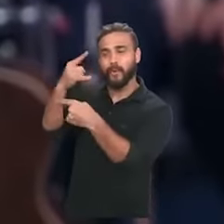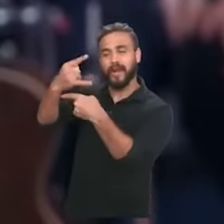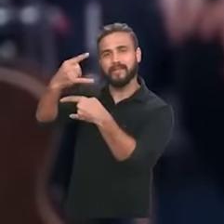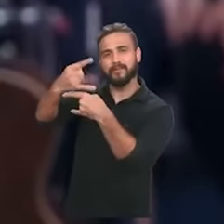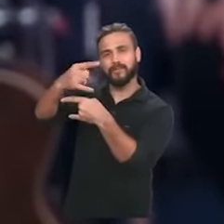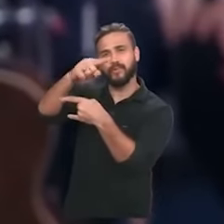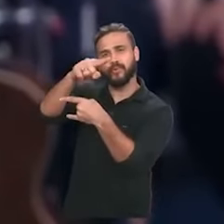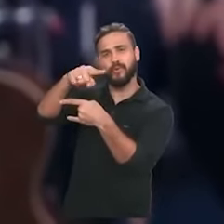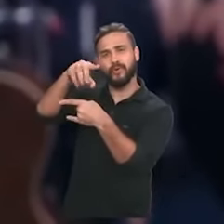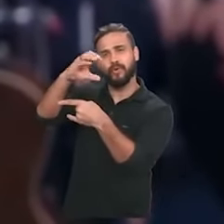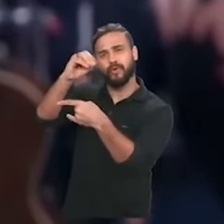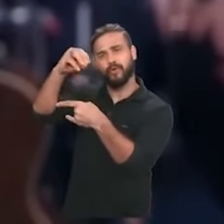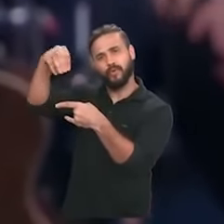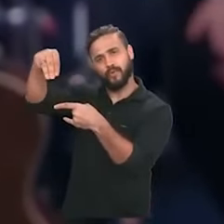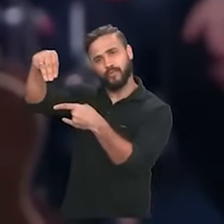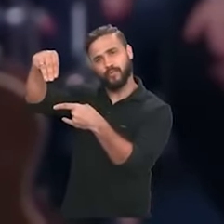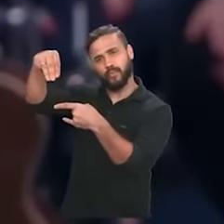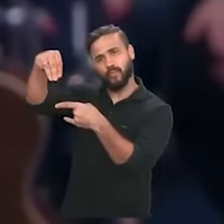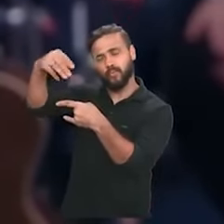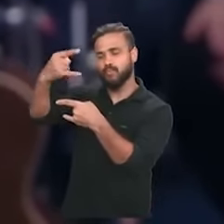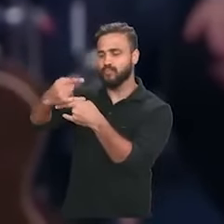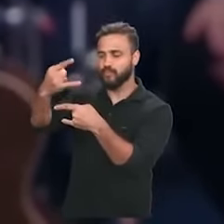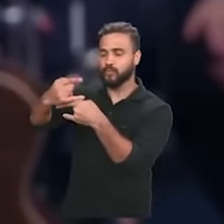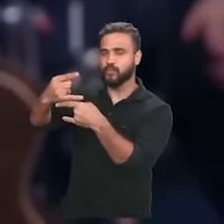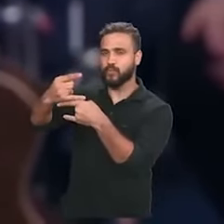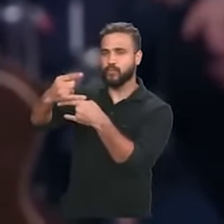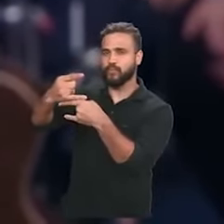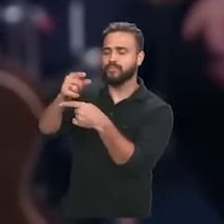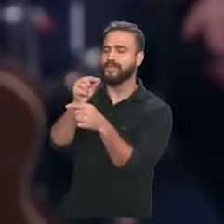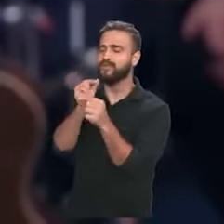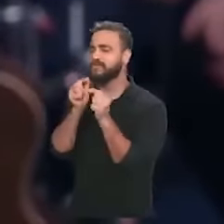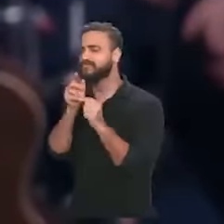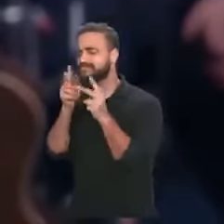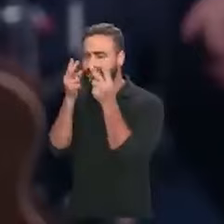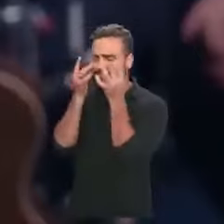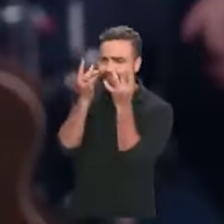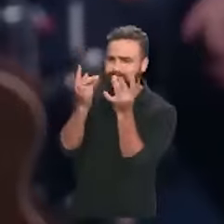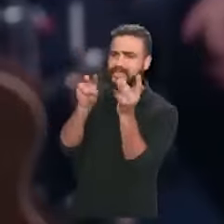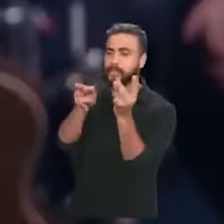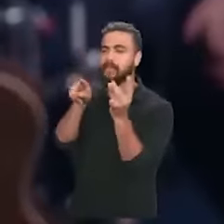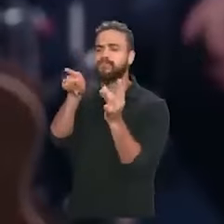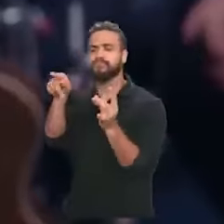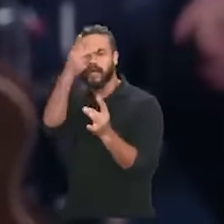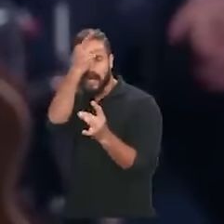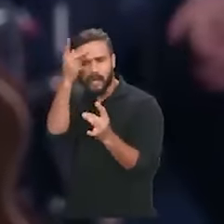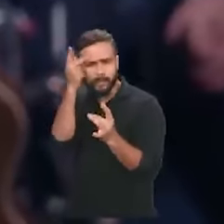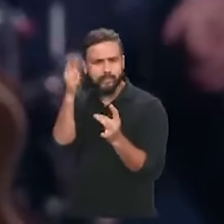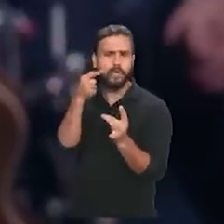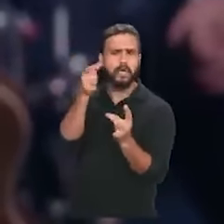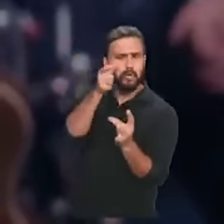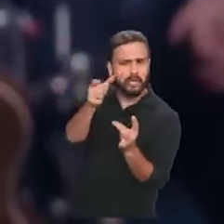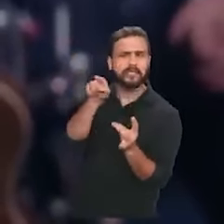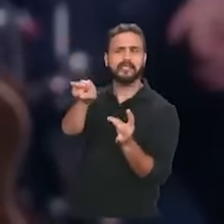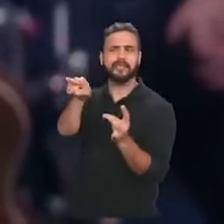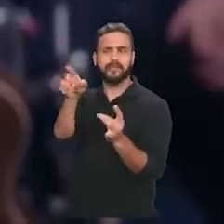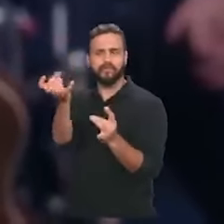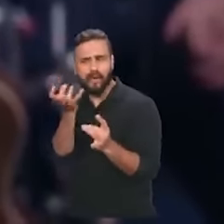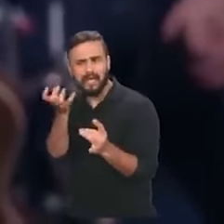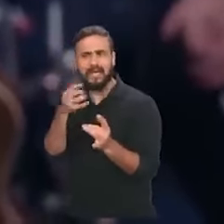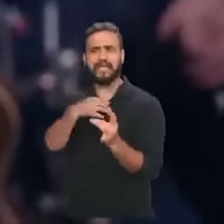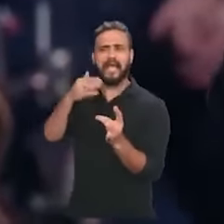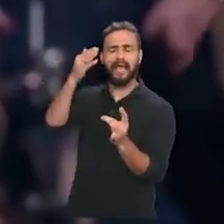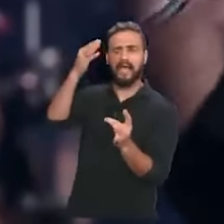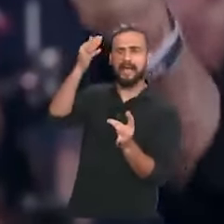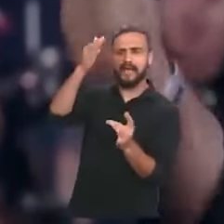eu vou afunilando, aqueles que de fato vão querendo, aí a gente começa a ajudar. Nós já abrimos, já fundamos igreja no Porto,